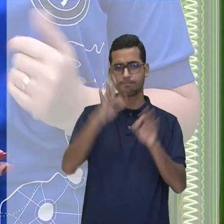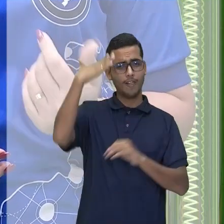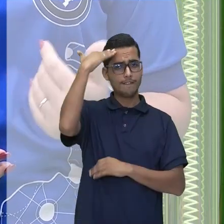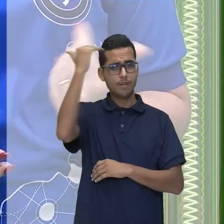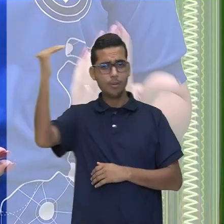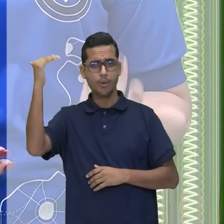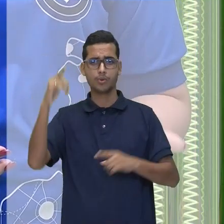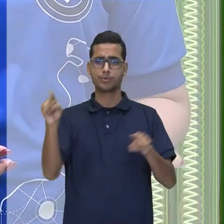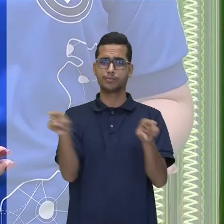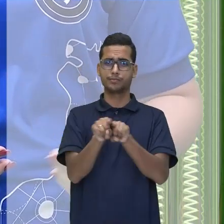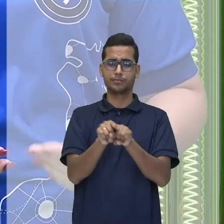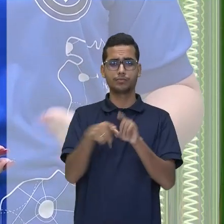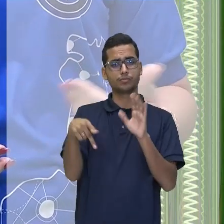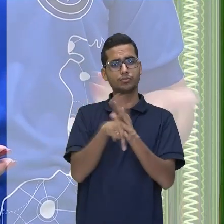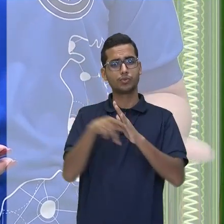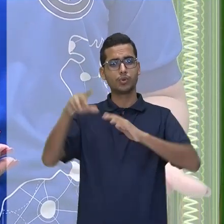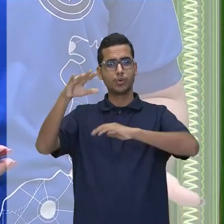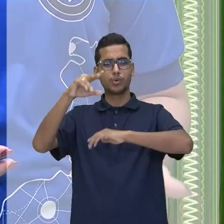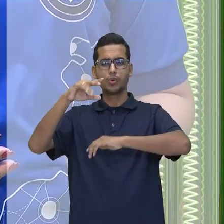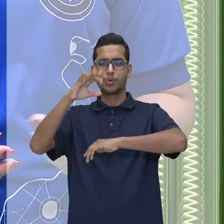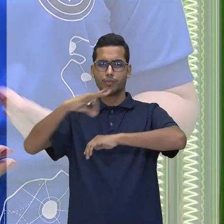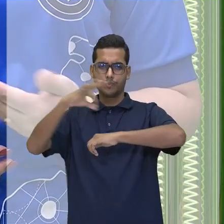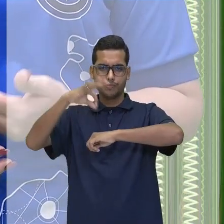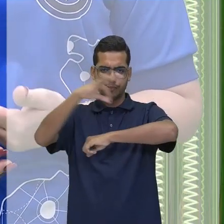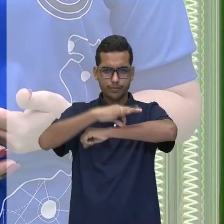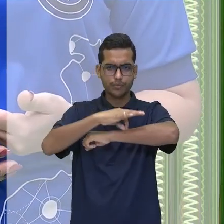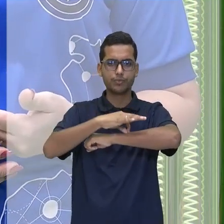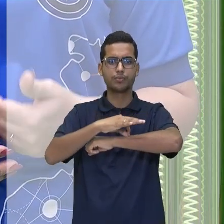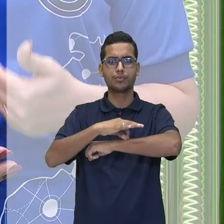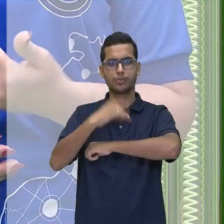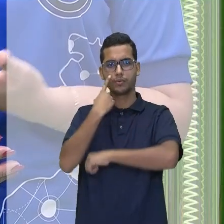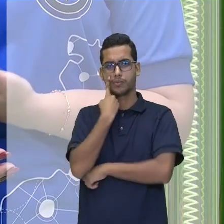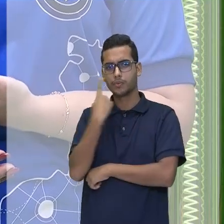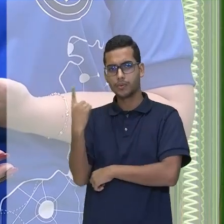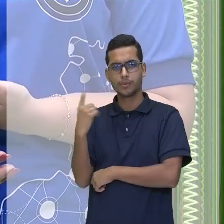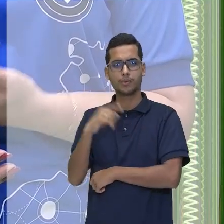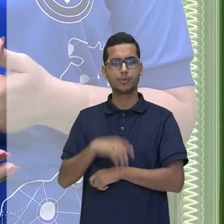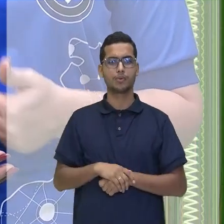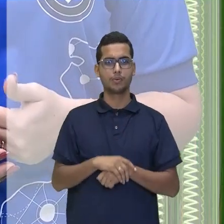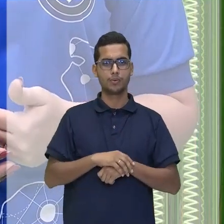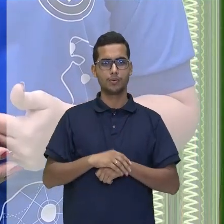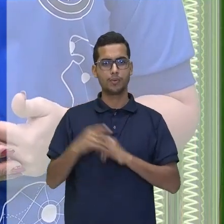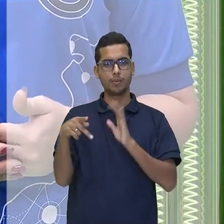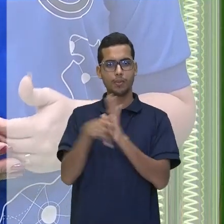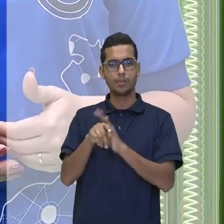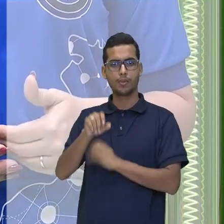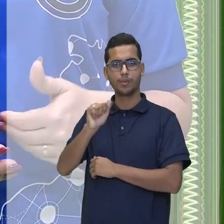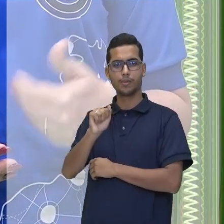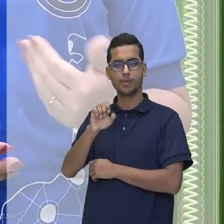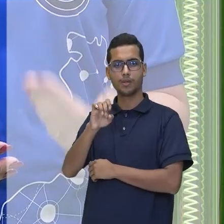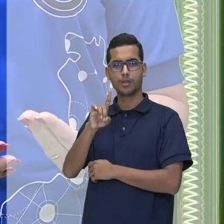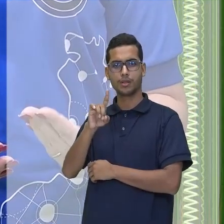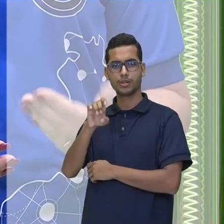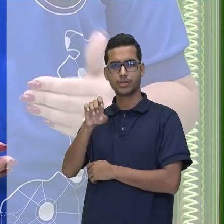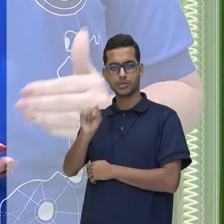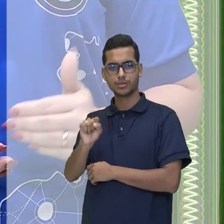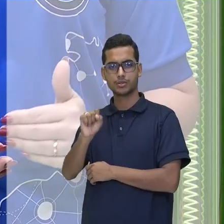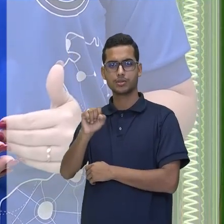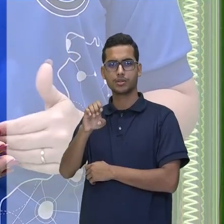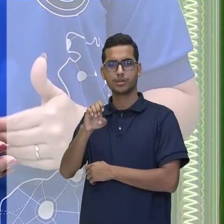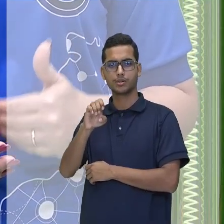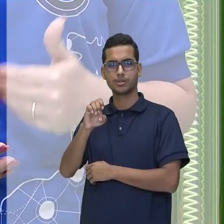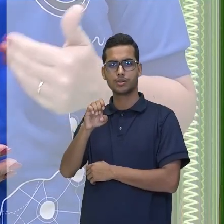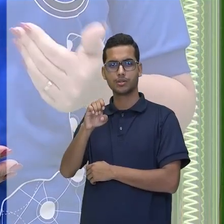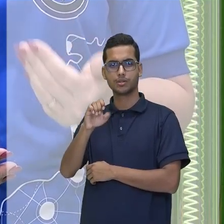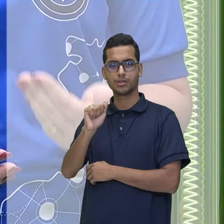É o mosquito da dengue, que o nome dele é Aedes aegypti. Esse mosquito, ele não é o causador apenas da dengue. quer dizer,